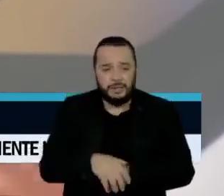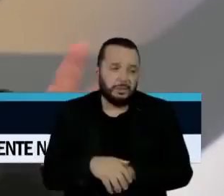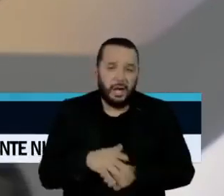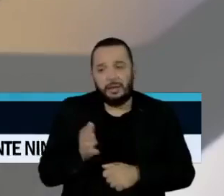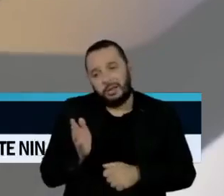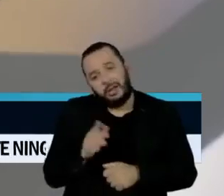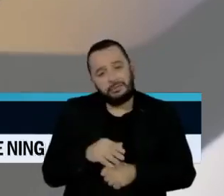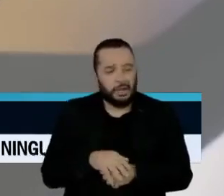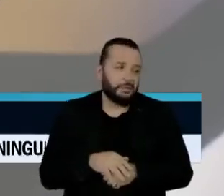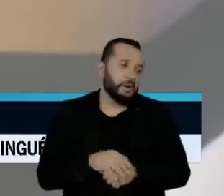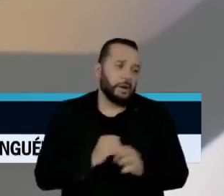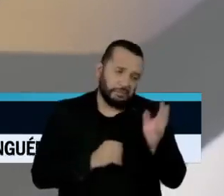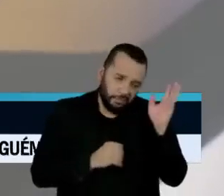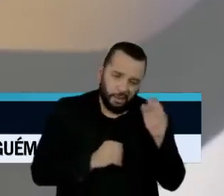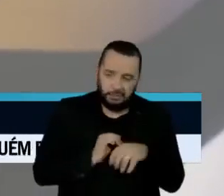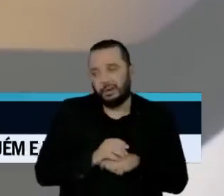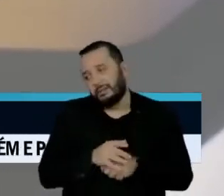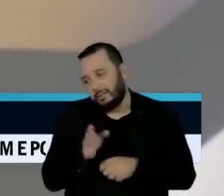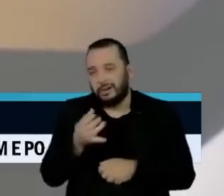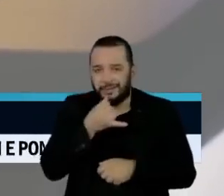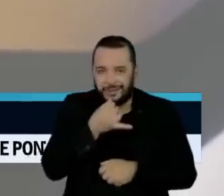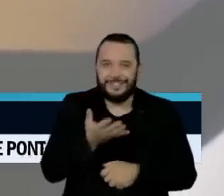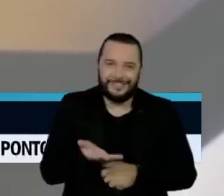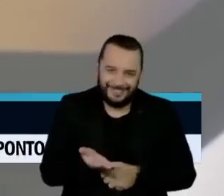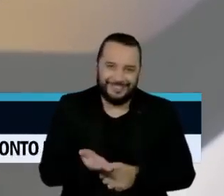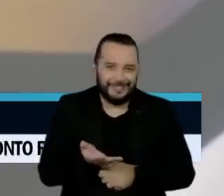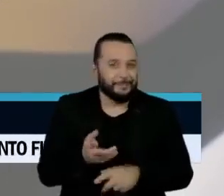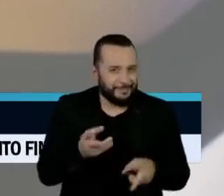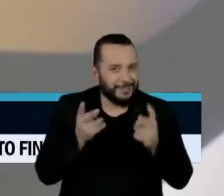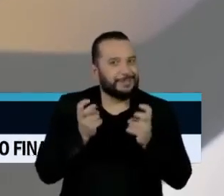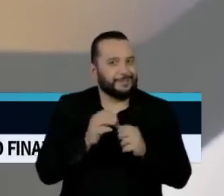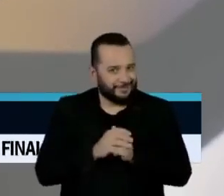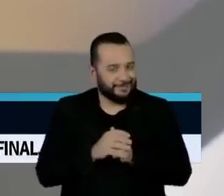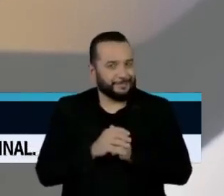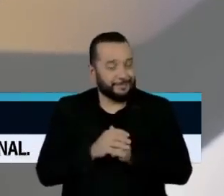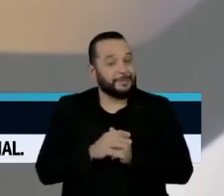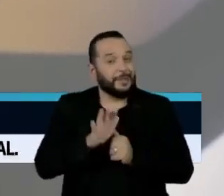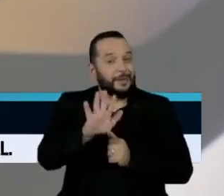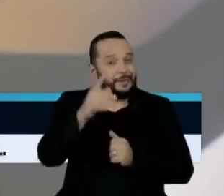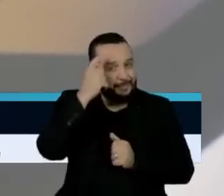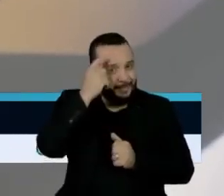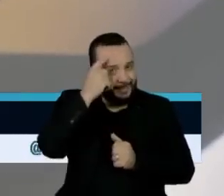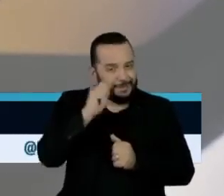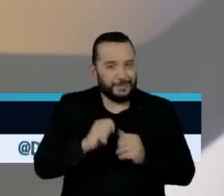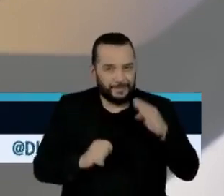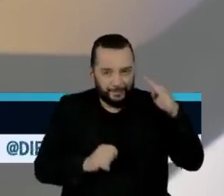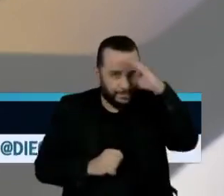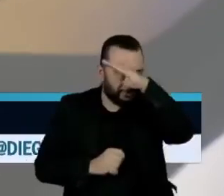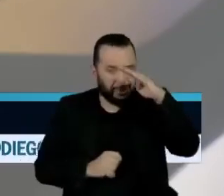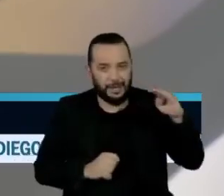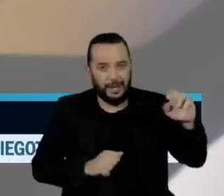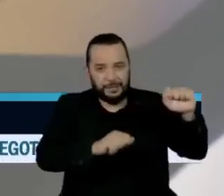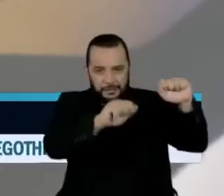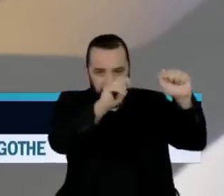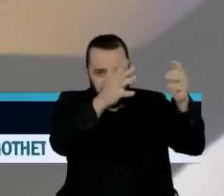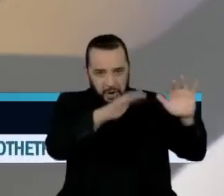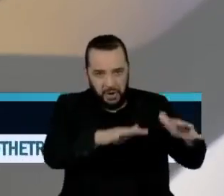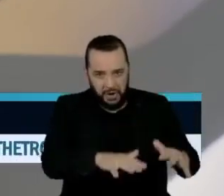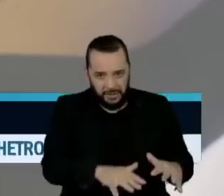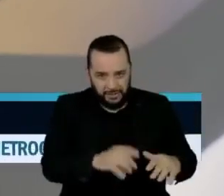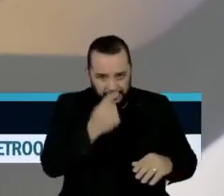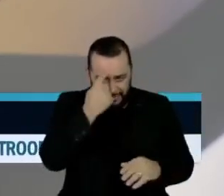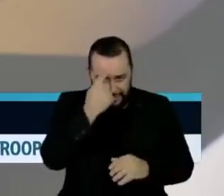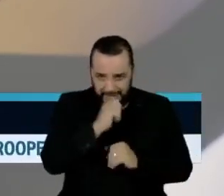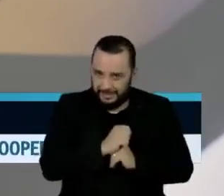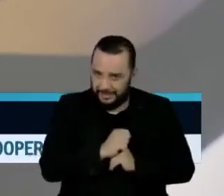já pensou se o bolsonaro ruísse com isso daí Aproveitei não é bom para o PT é bom que o